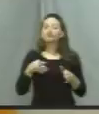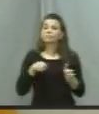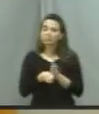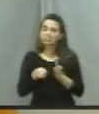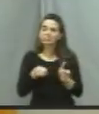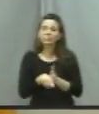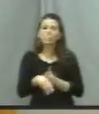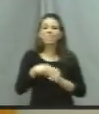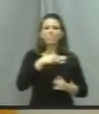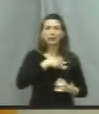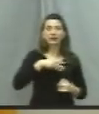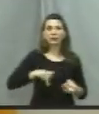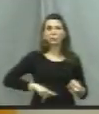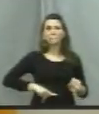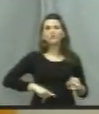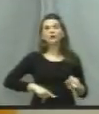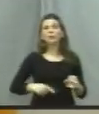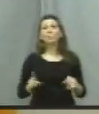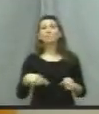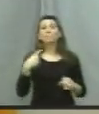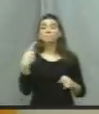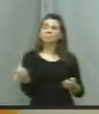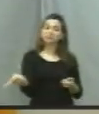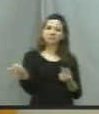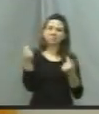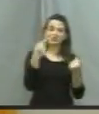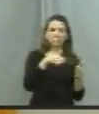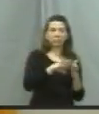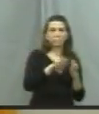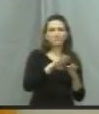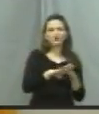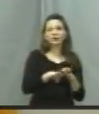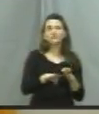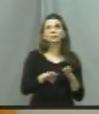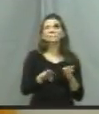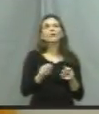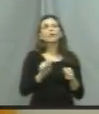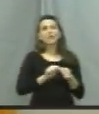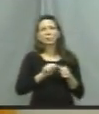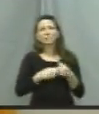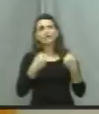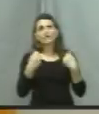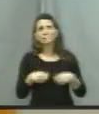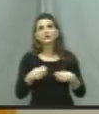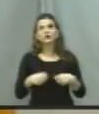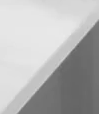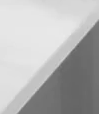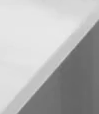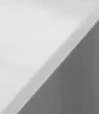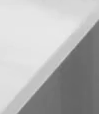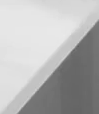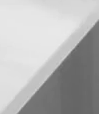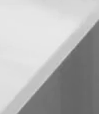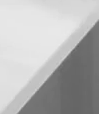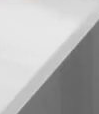tomando as devidas providências, nós tomaremos, podem ter certeza. Muito obrigado.